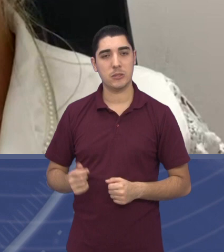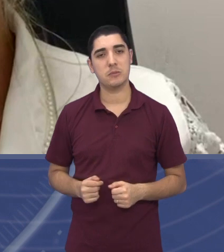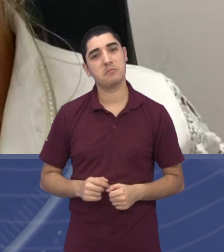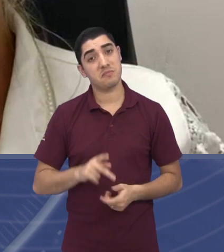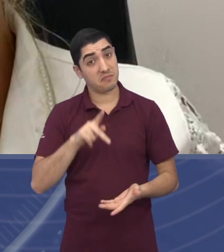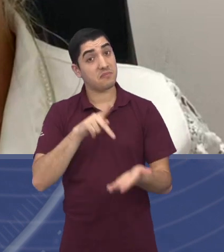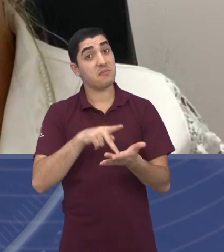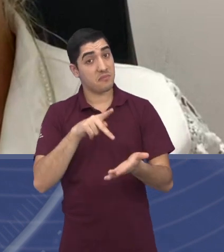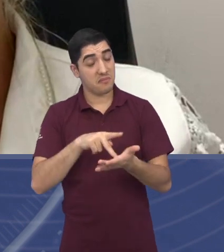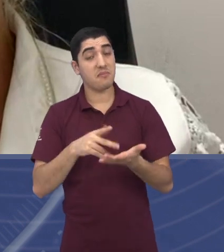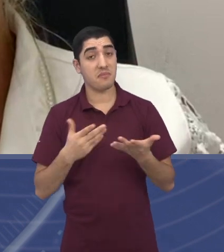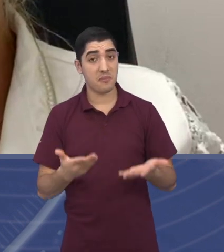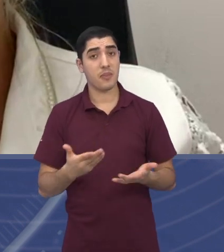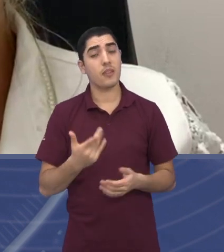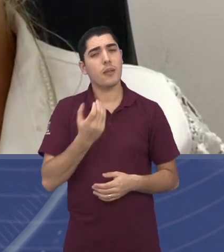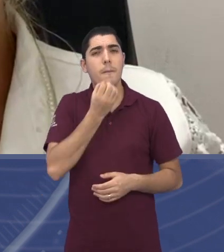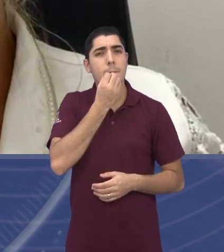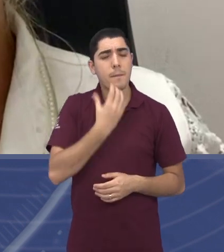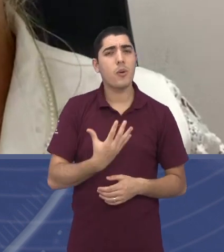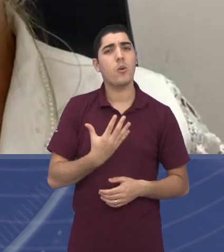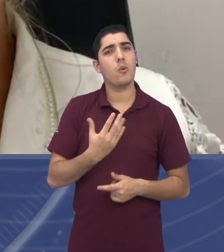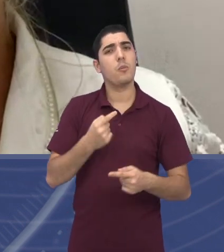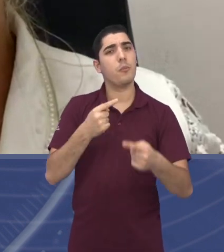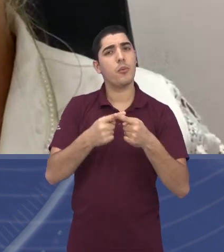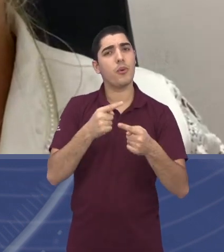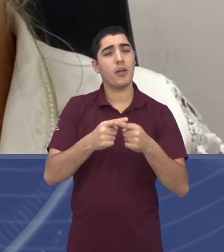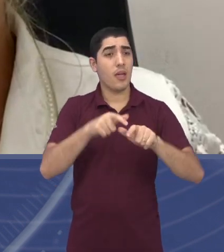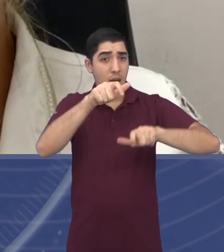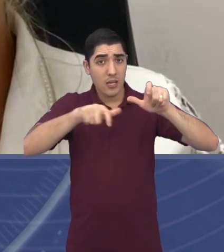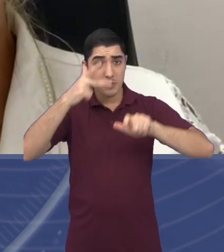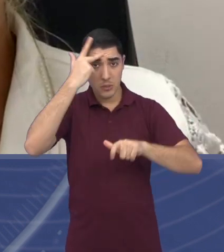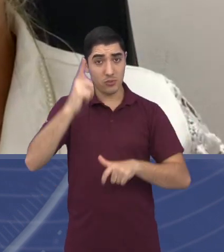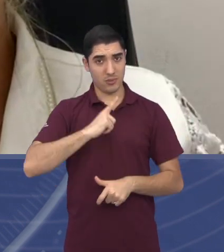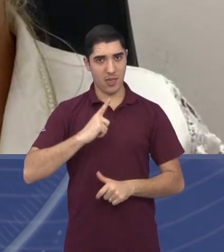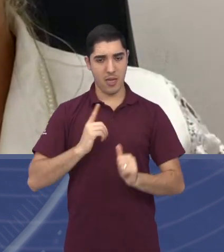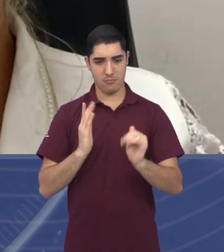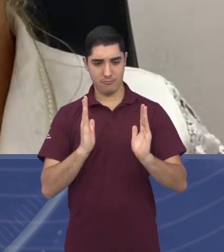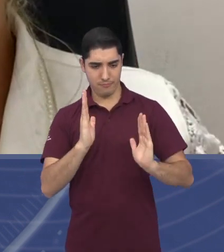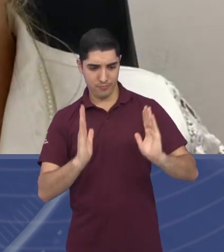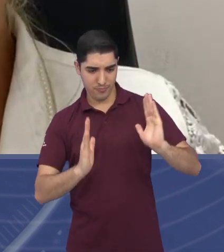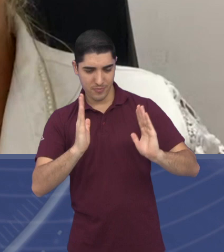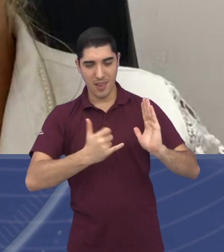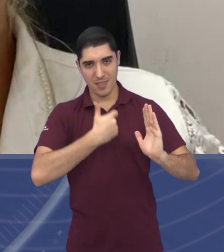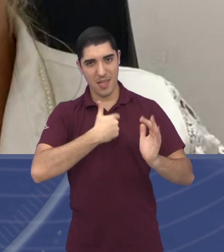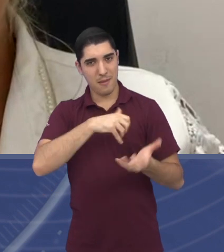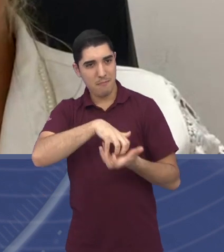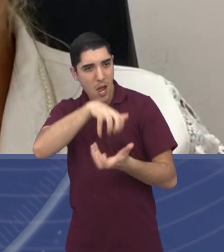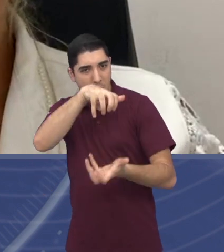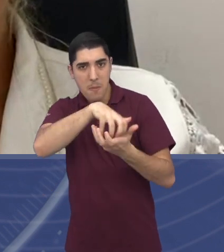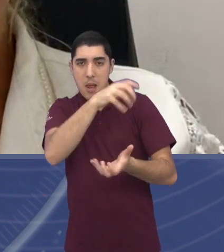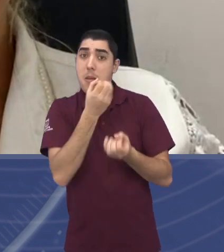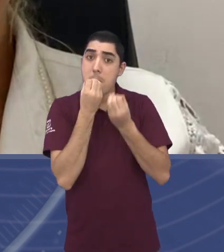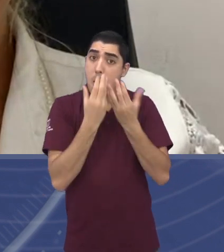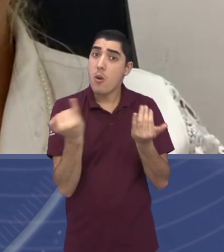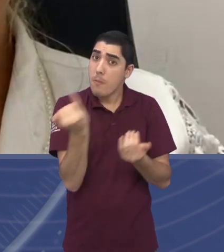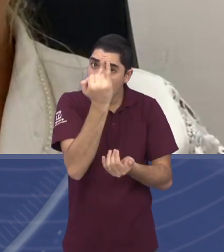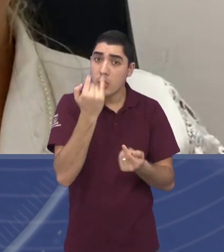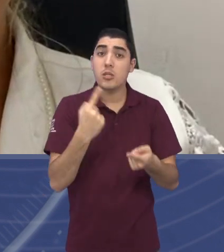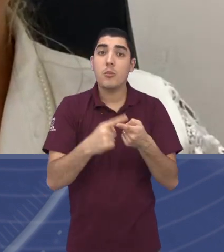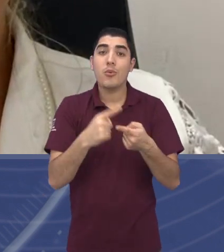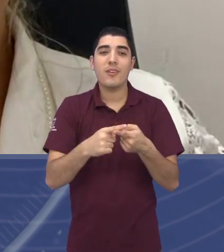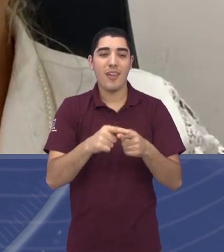Sem dúvidas. E que bom, né? Que bom que as pessoas estão envelhecendo. E eu acho que o mais bonito disso tudo é